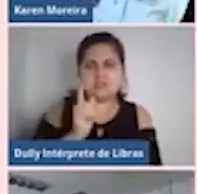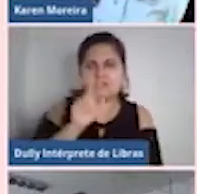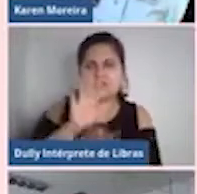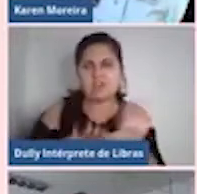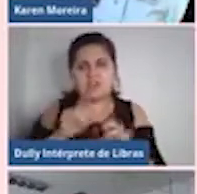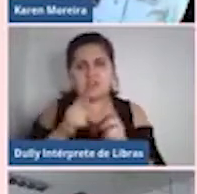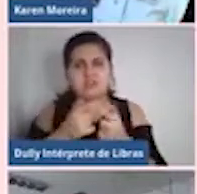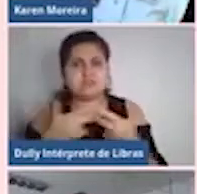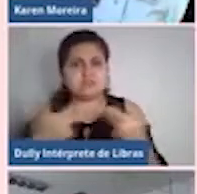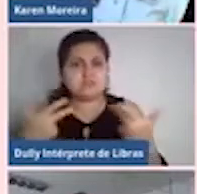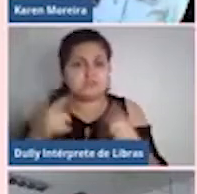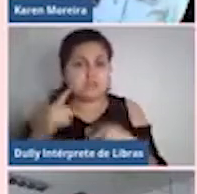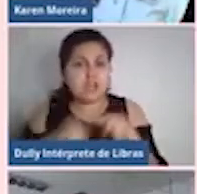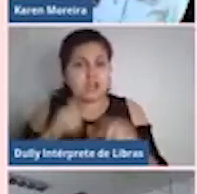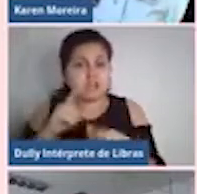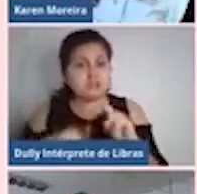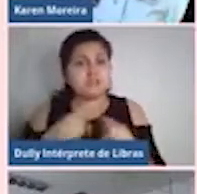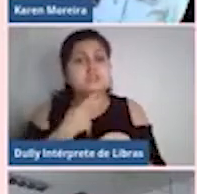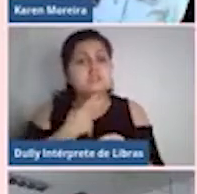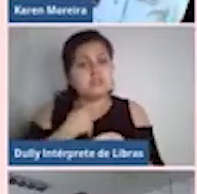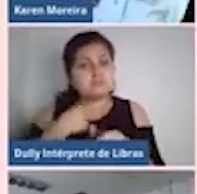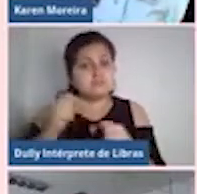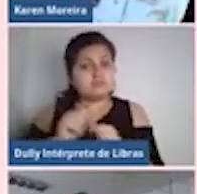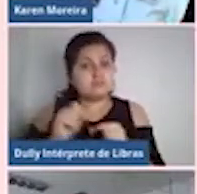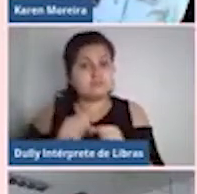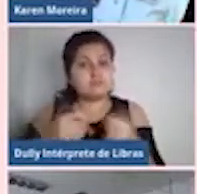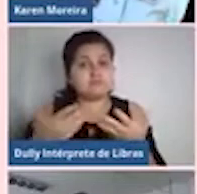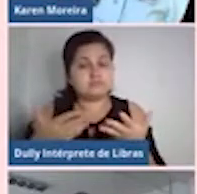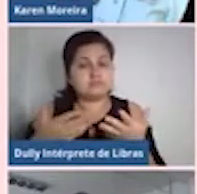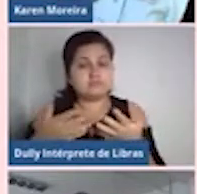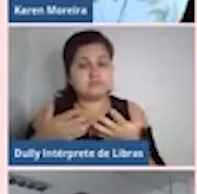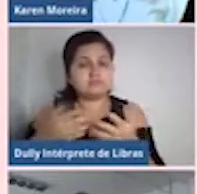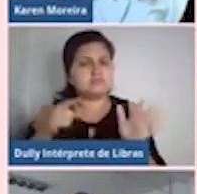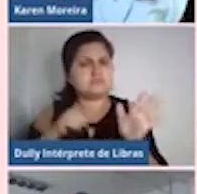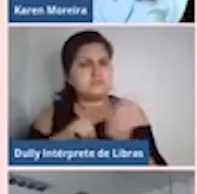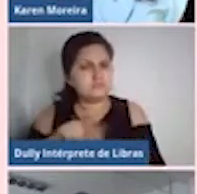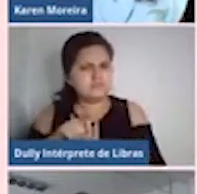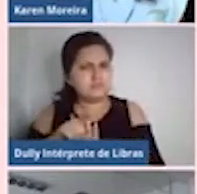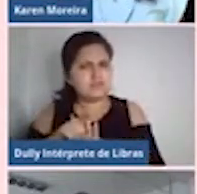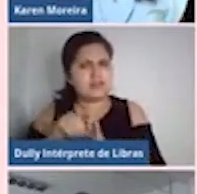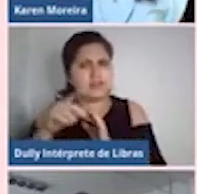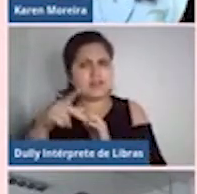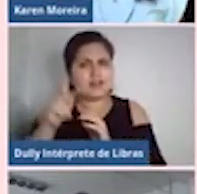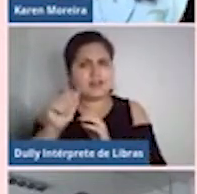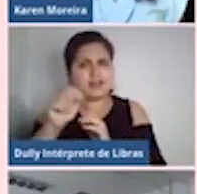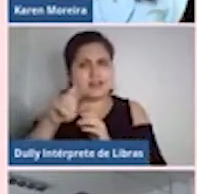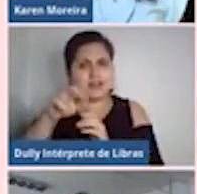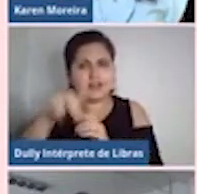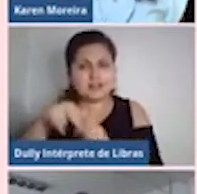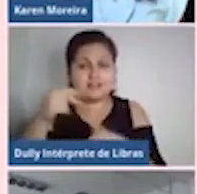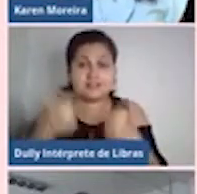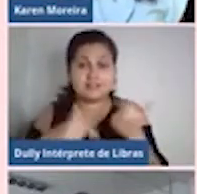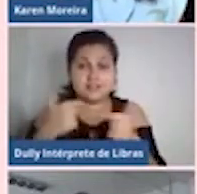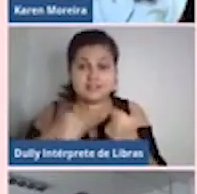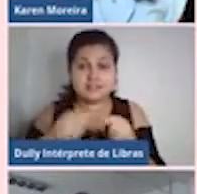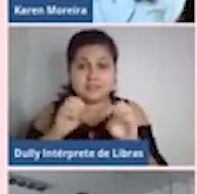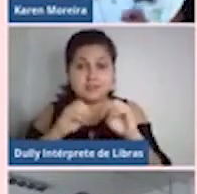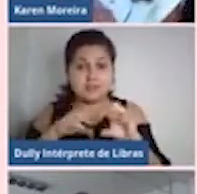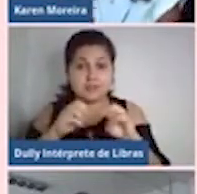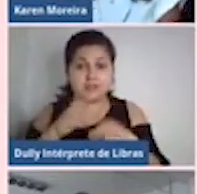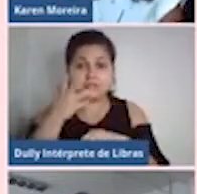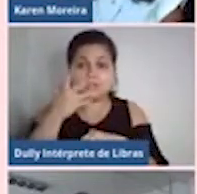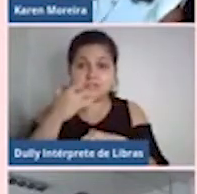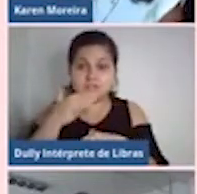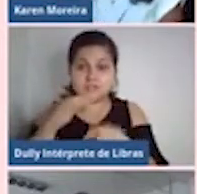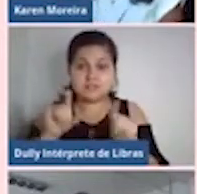alguma atividade que gostaria de fazer. A pergunta para ti, Karen, que trabalha com a educação infantil